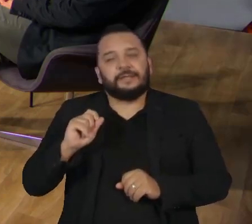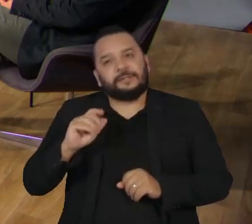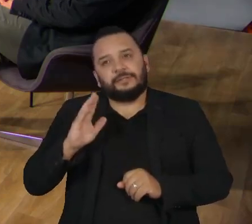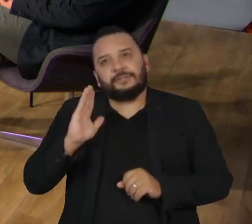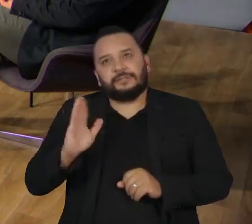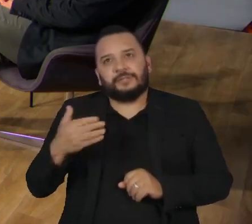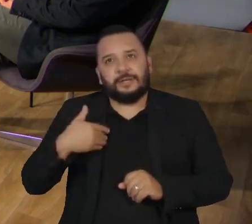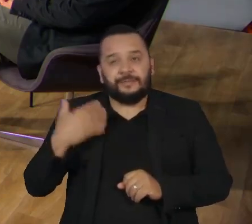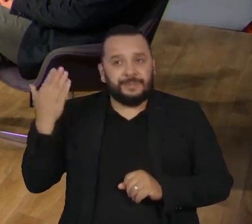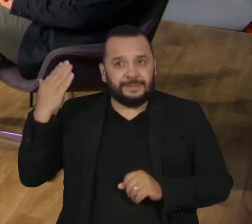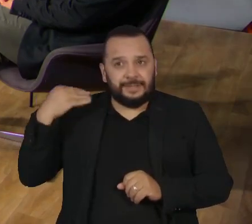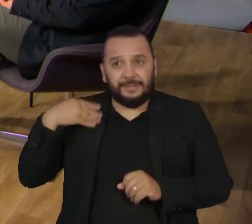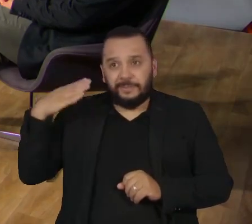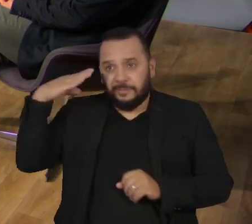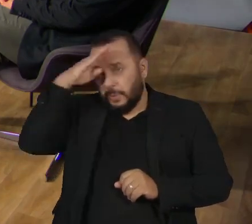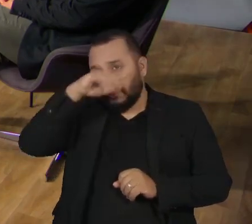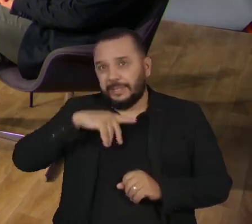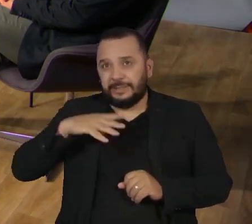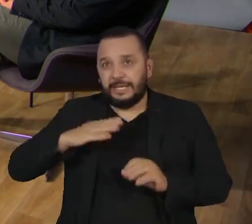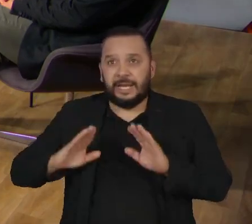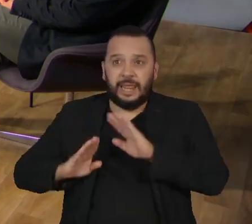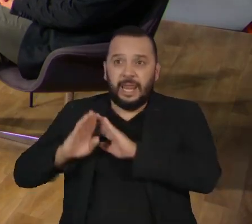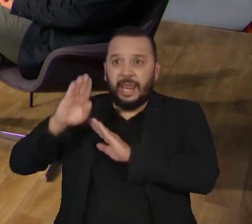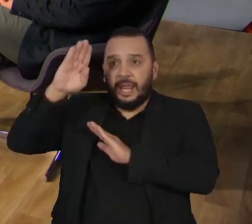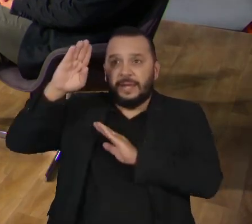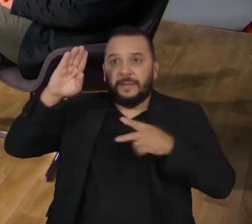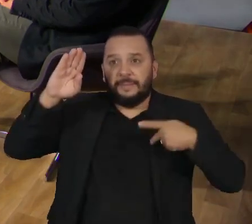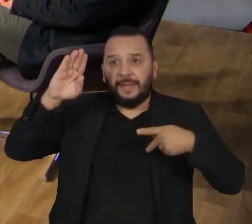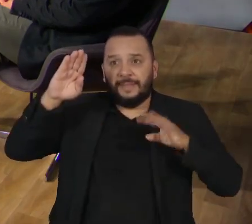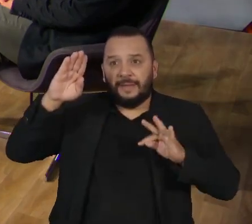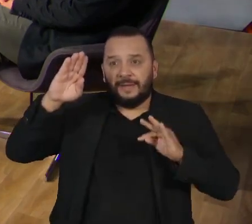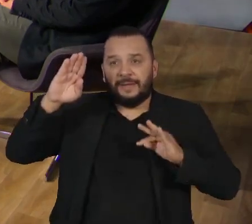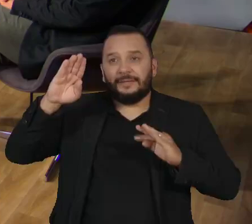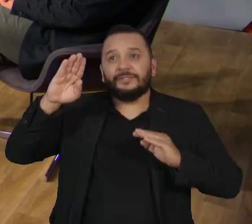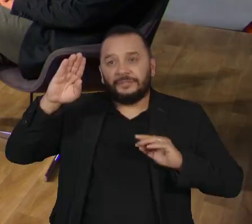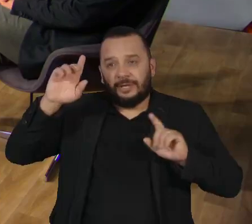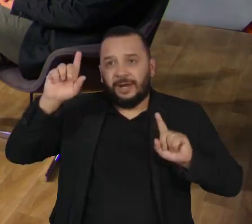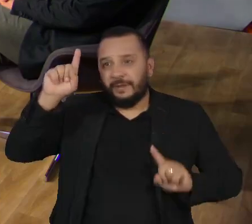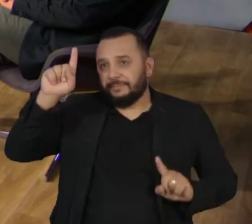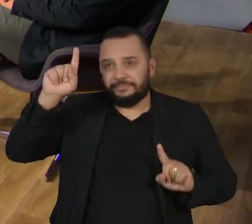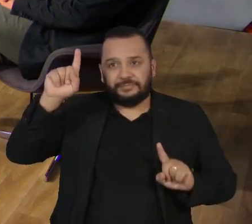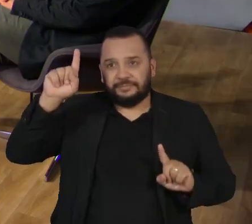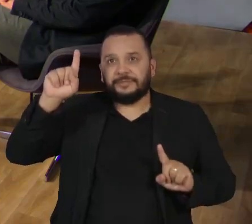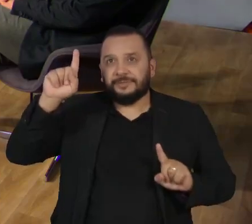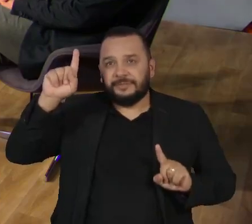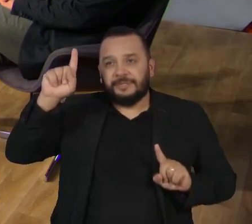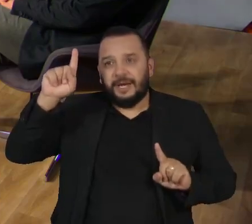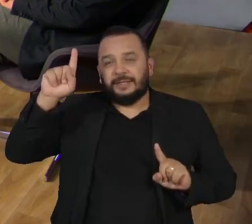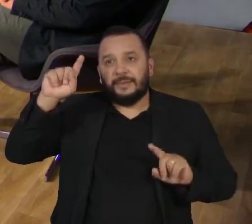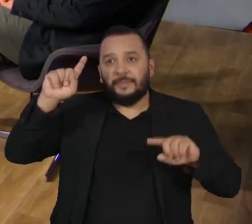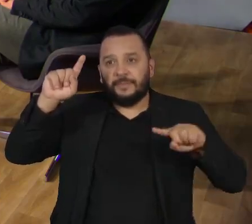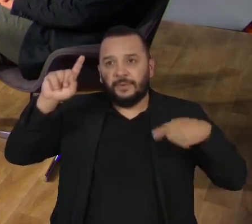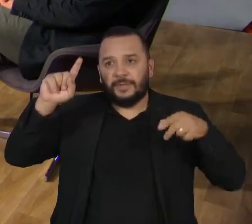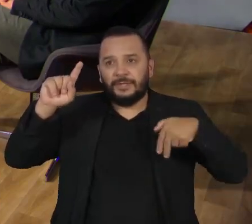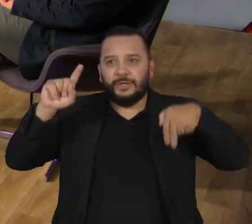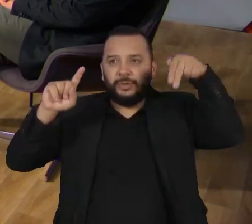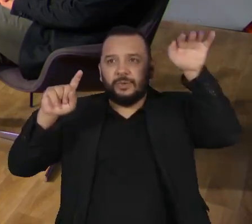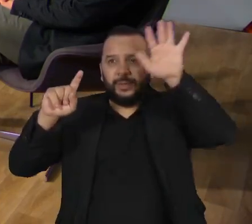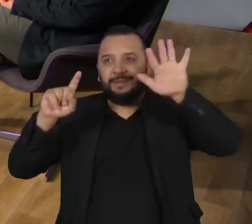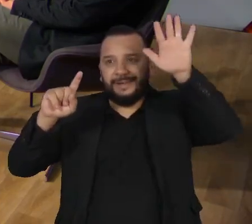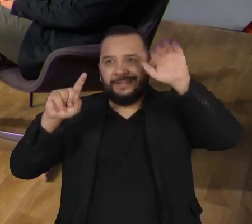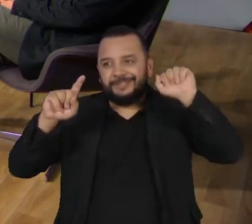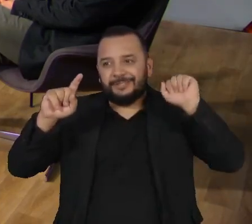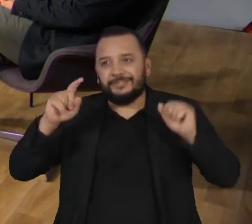últimas eleições o Bolsonaro estava lá em cima, os candidatos do PT estavam lá embaixo, e aí conforme o tempo vai passando, vai entrando os votos do Nordeste, a coisa